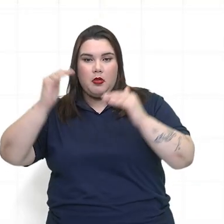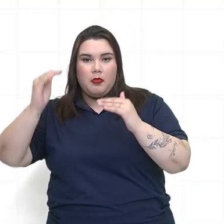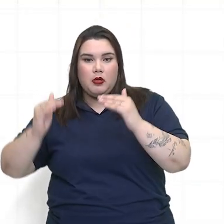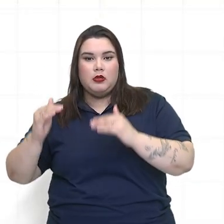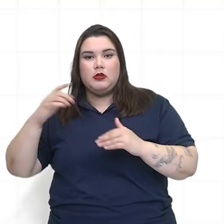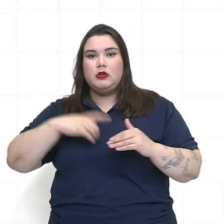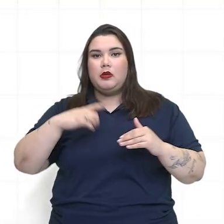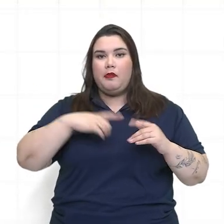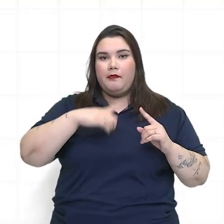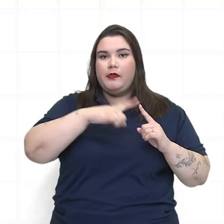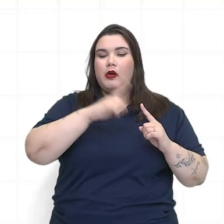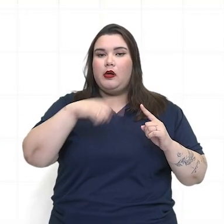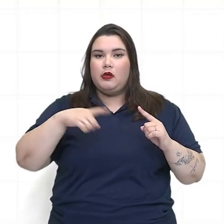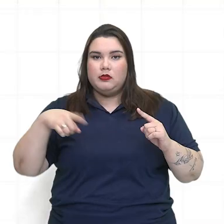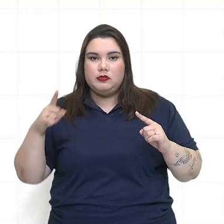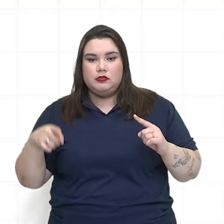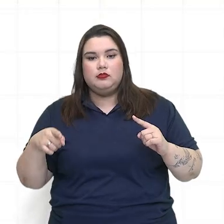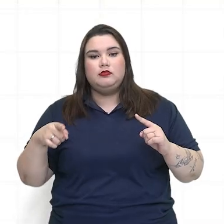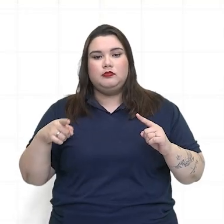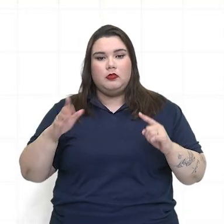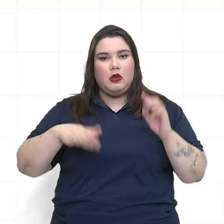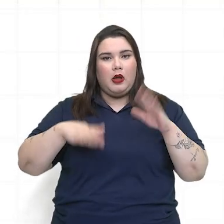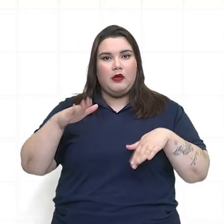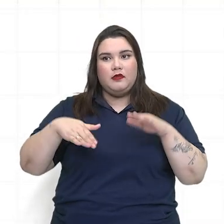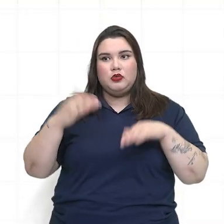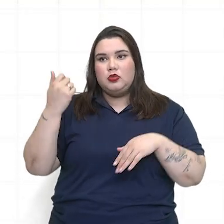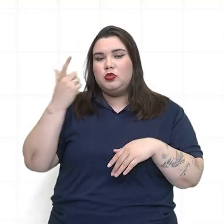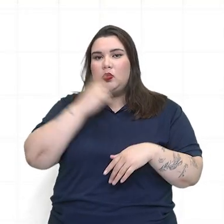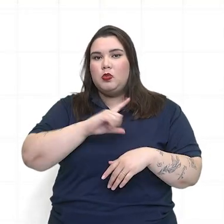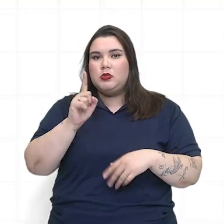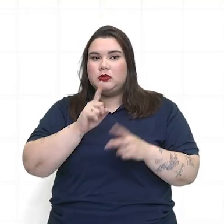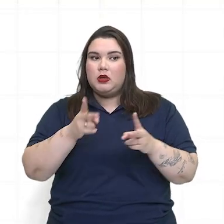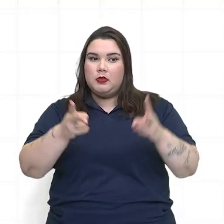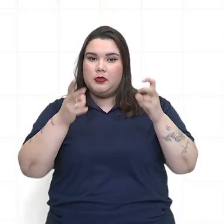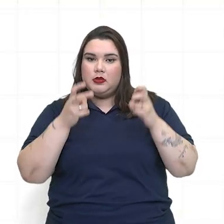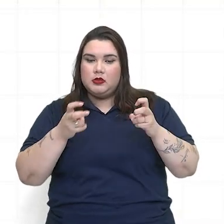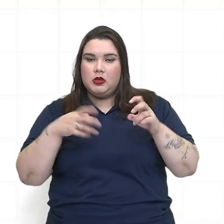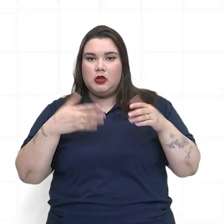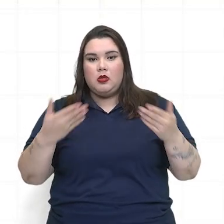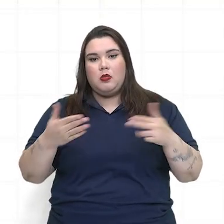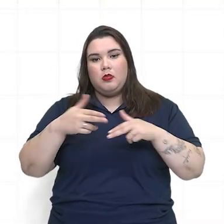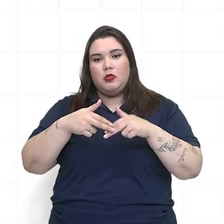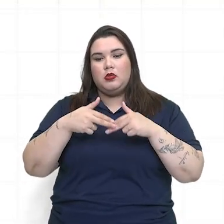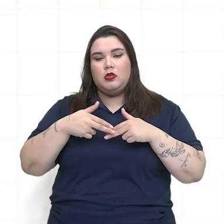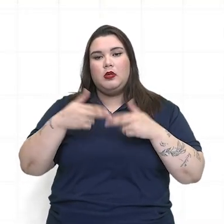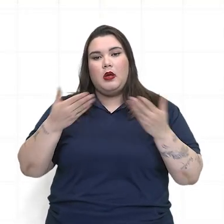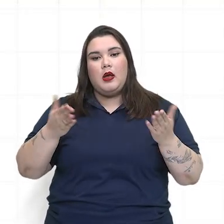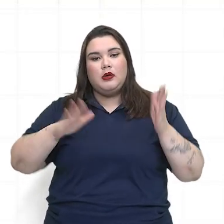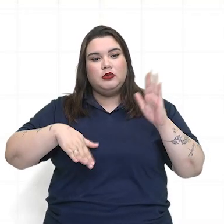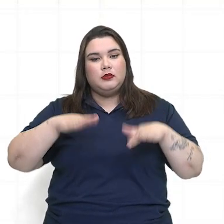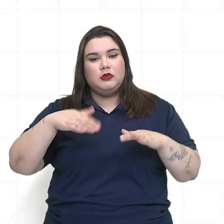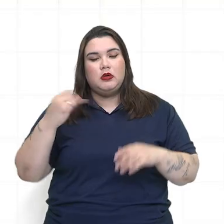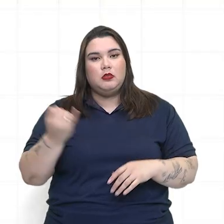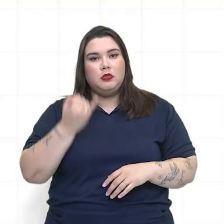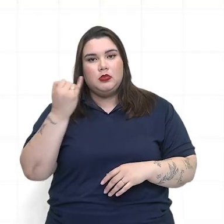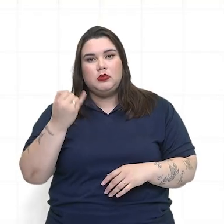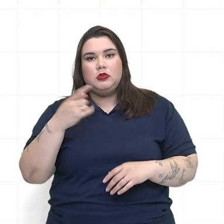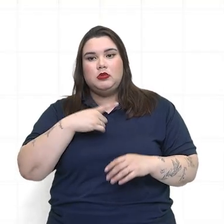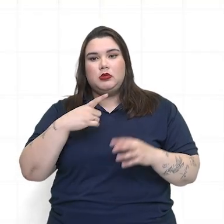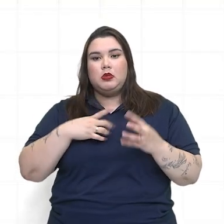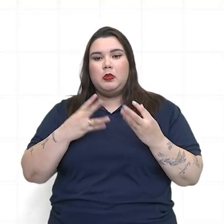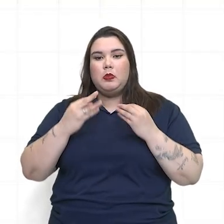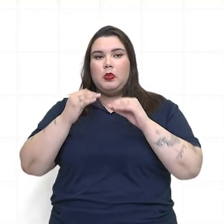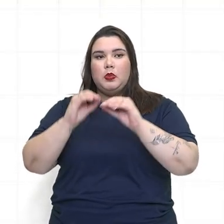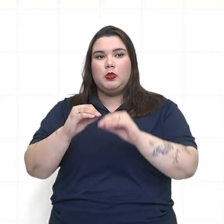apresentam variação de tamanho quase que imperceptíveis, Por isso que, às vezes, é importante também inserir